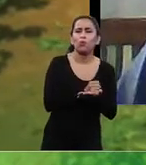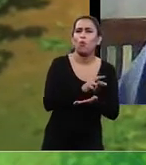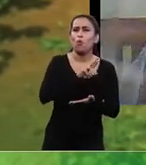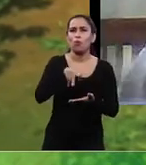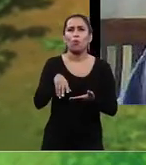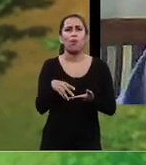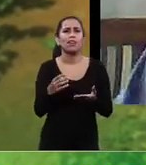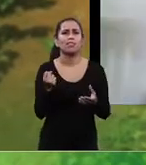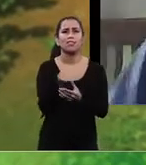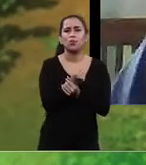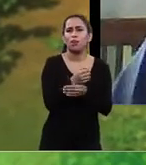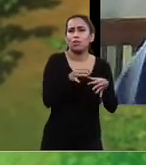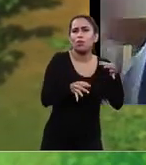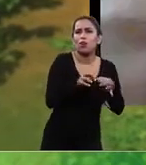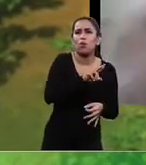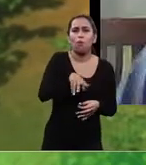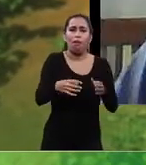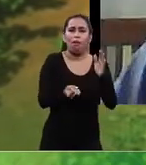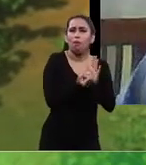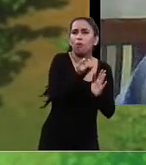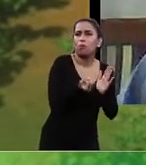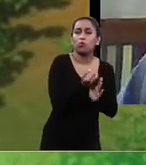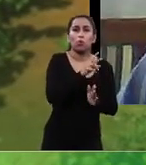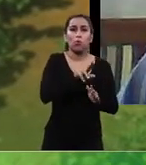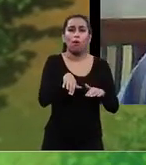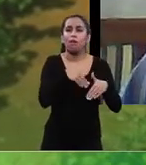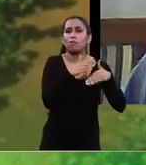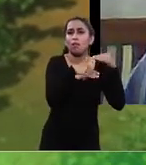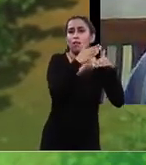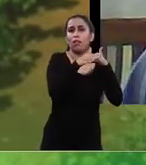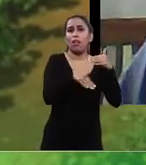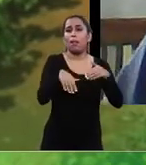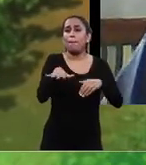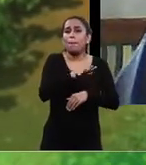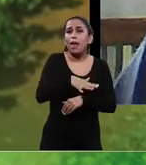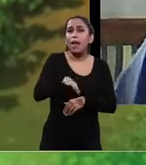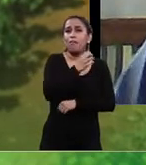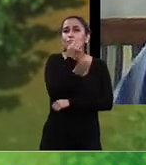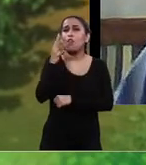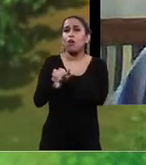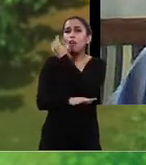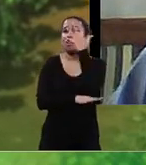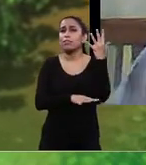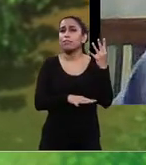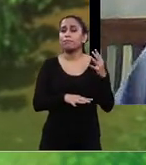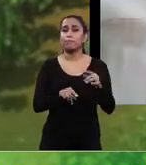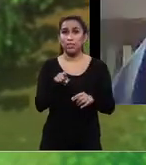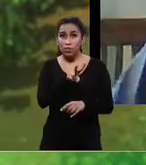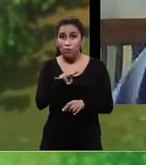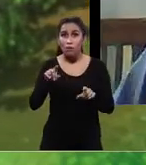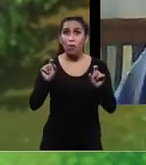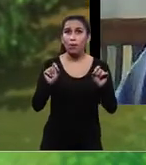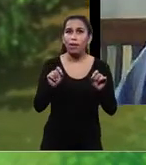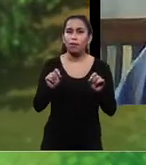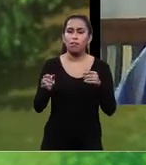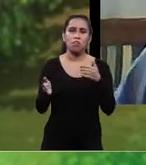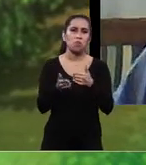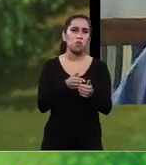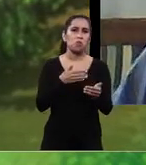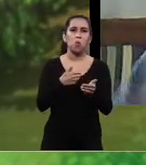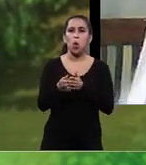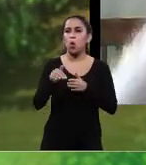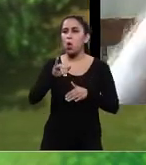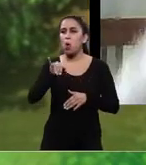não é produção, que não é desenvolvimento para as áreas de floresta. E isto vai sujeitar a Amazônia a qualquer oportunista